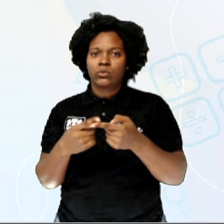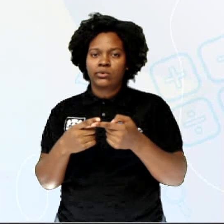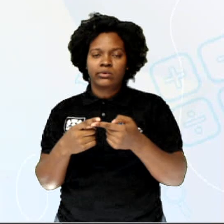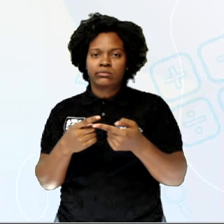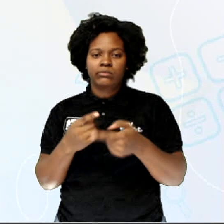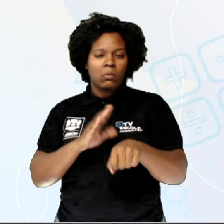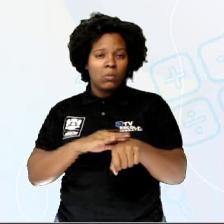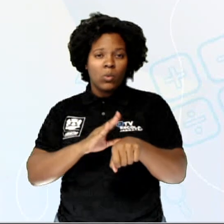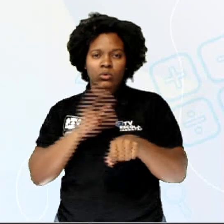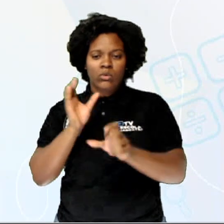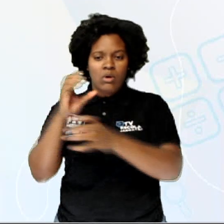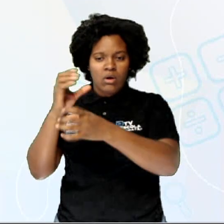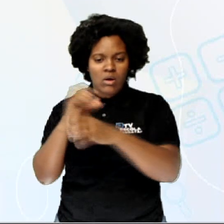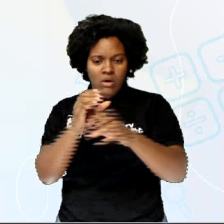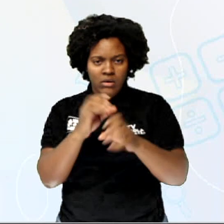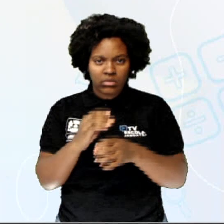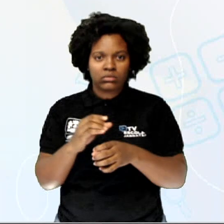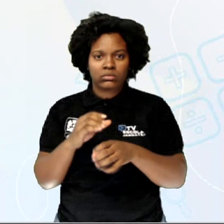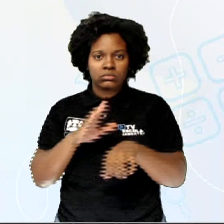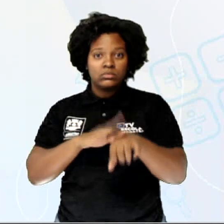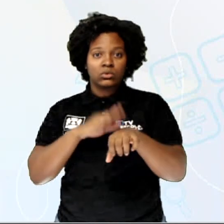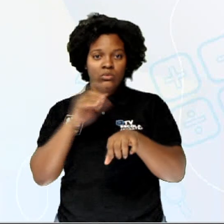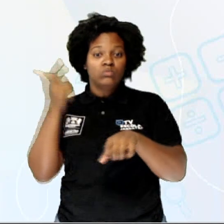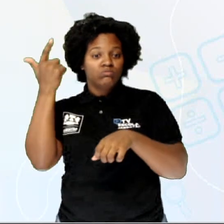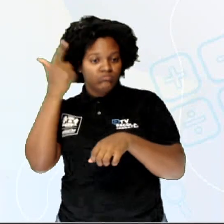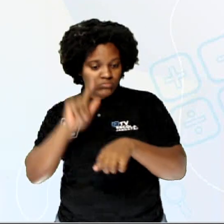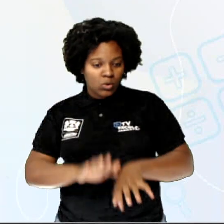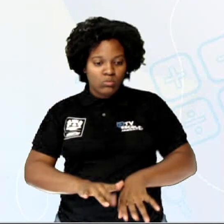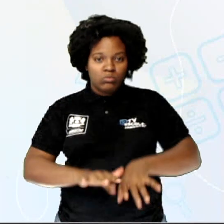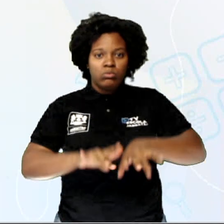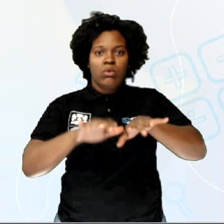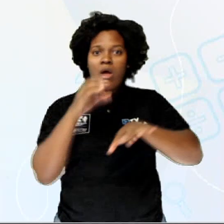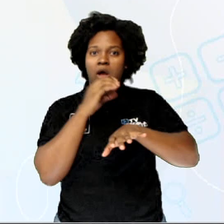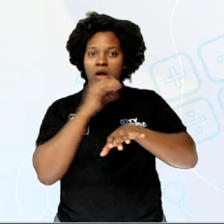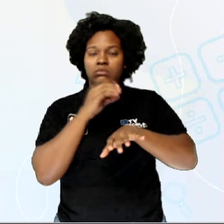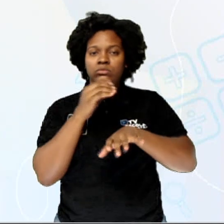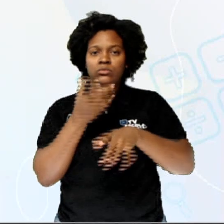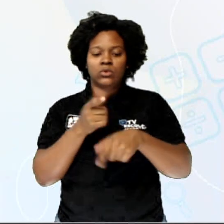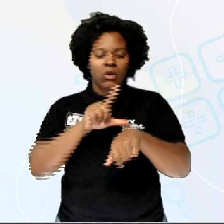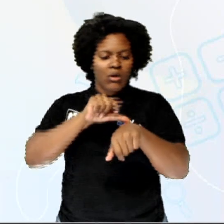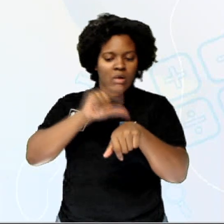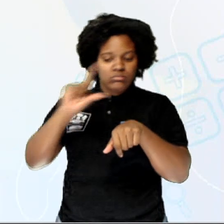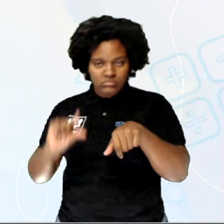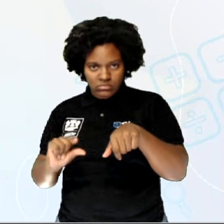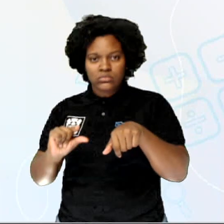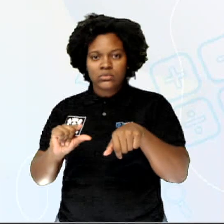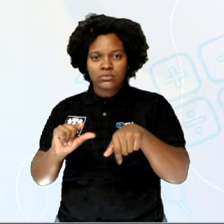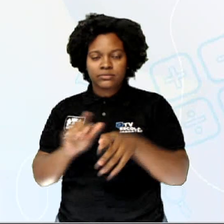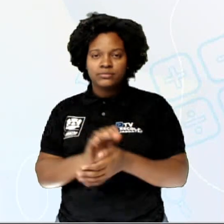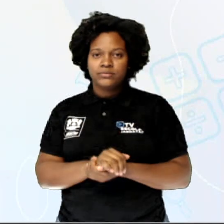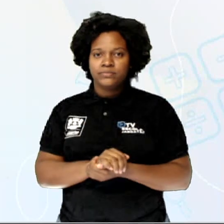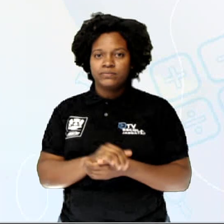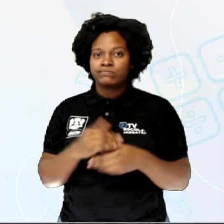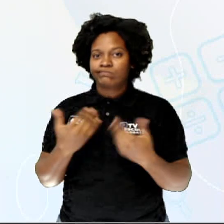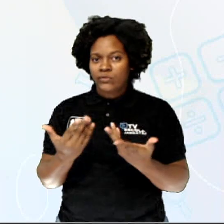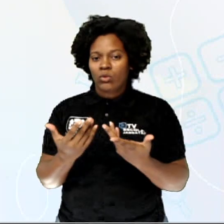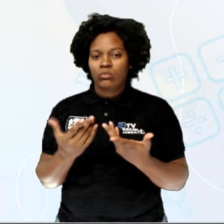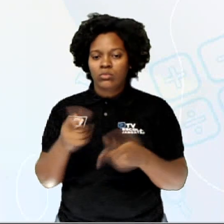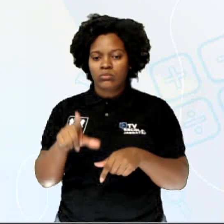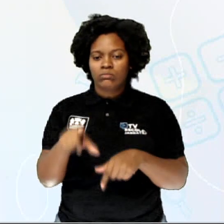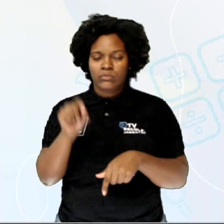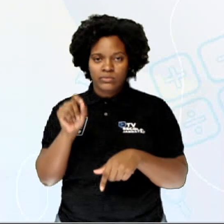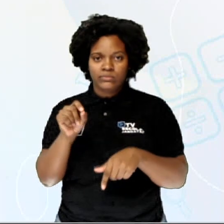Ok? Questão 11. Uma torneira enche um tanque em 6 horas. Quanto tempo o mesmo tanque levará para encher